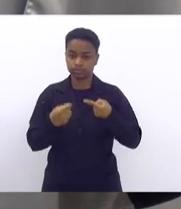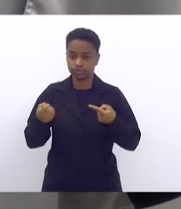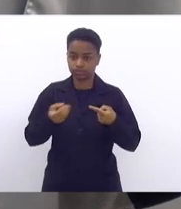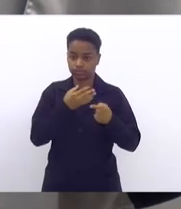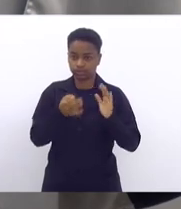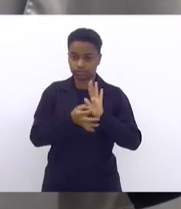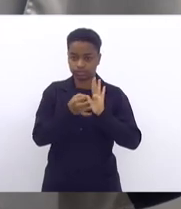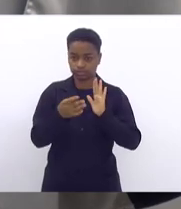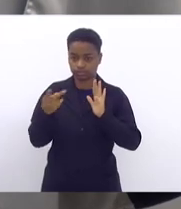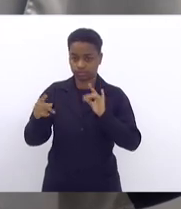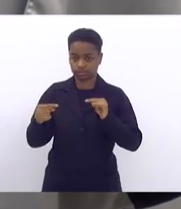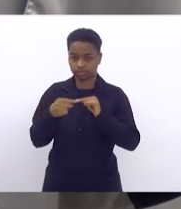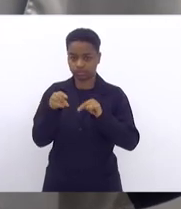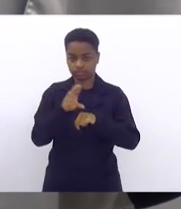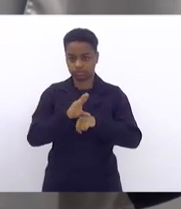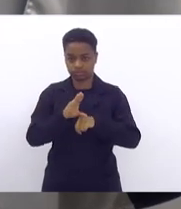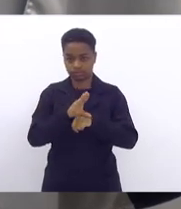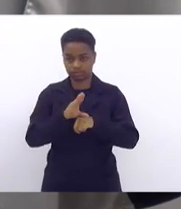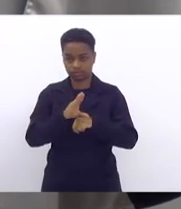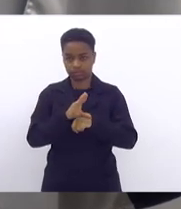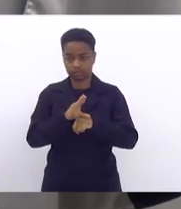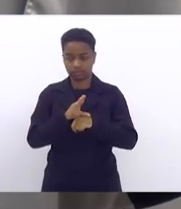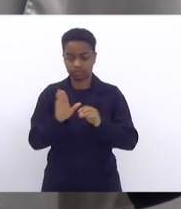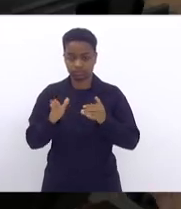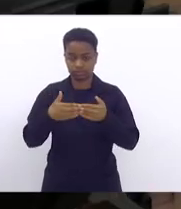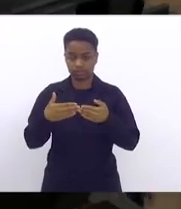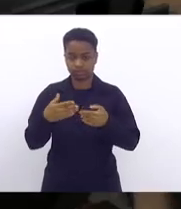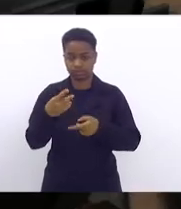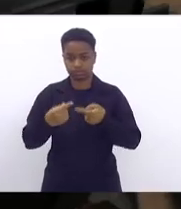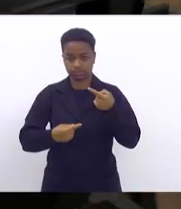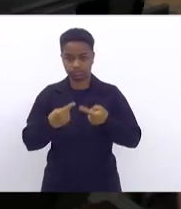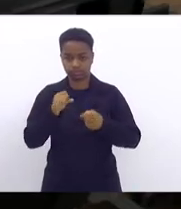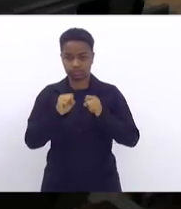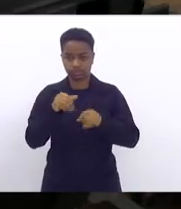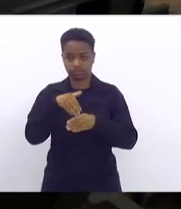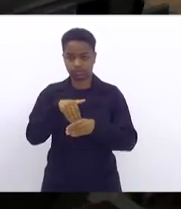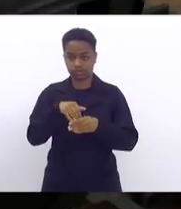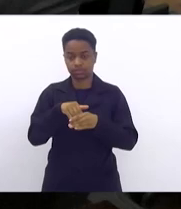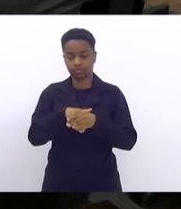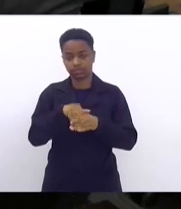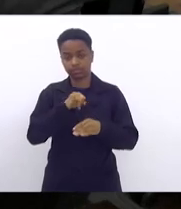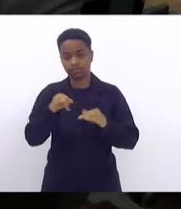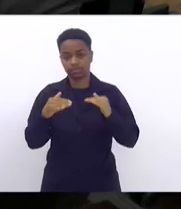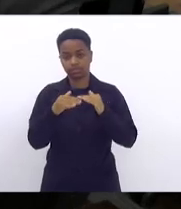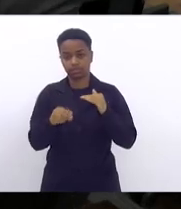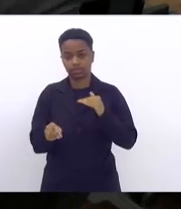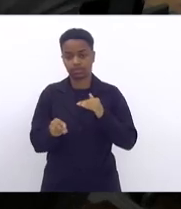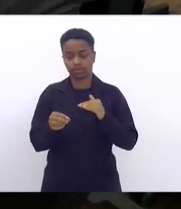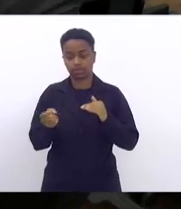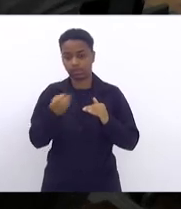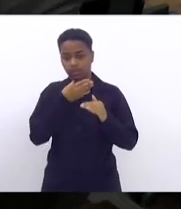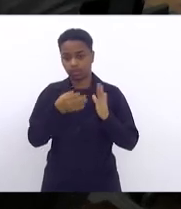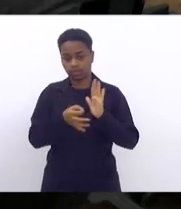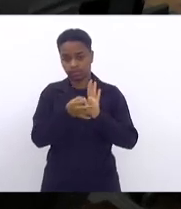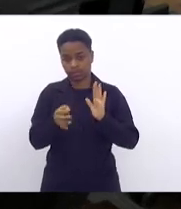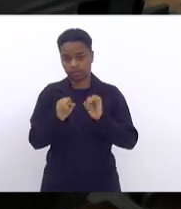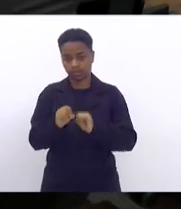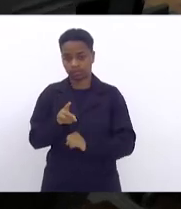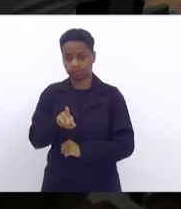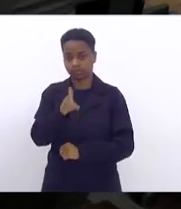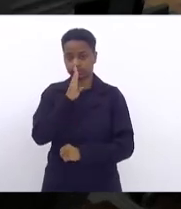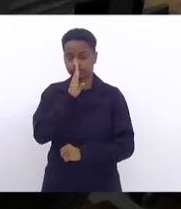deputado Carlos Mink pela constitucionalidade. Encerrada a discussão, em votação, senhores que aprovam o novo parecer, permaneçam como estão,